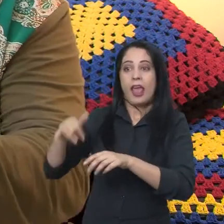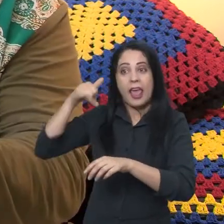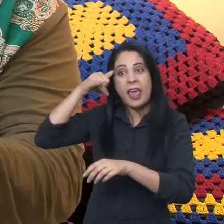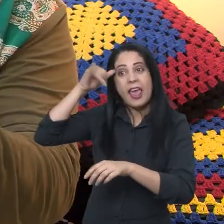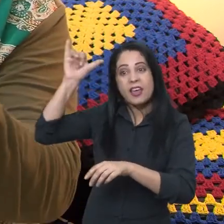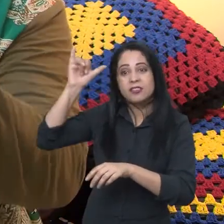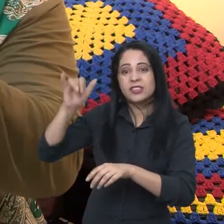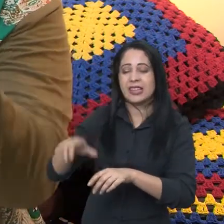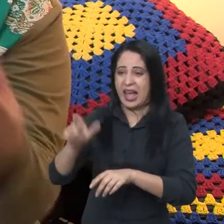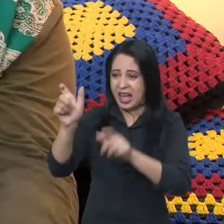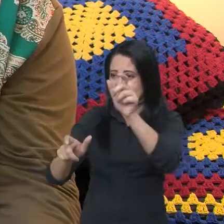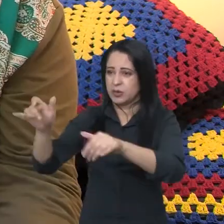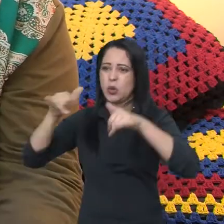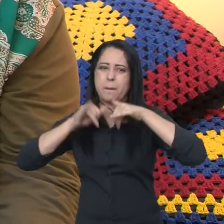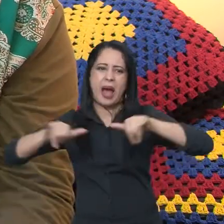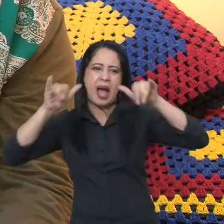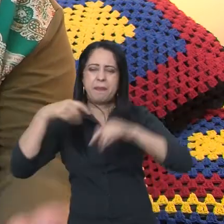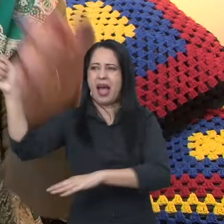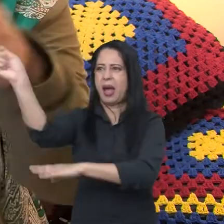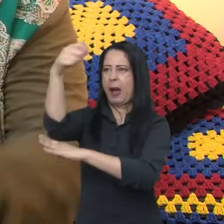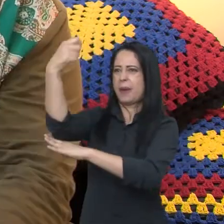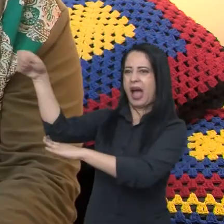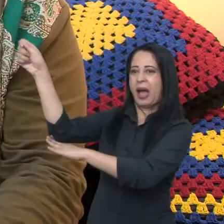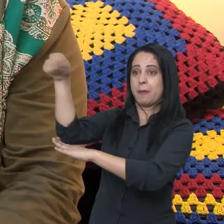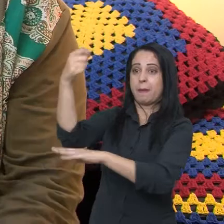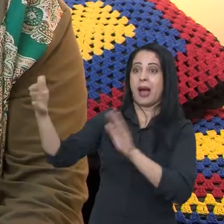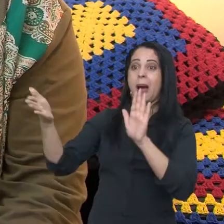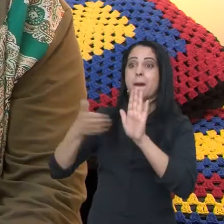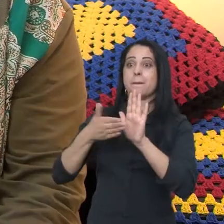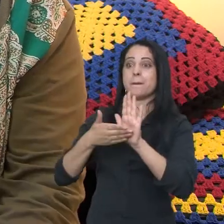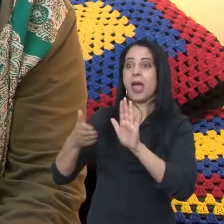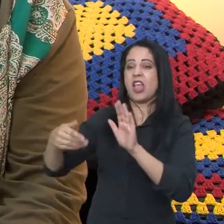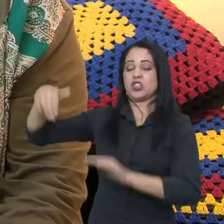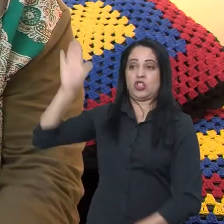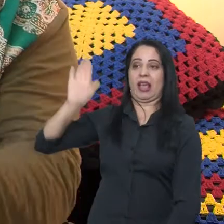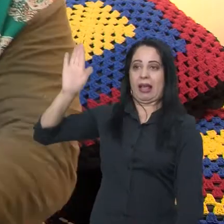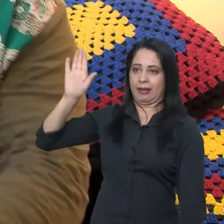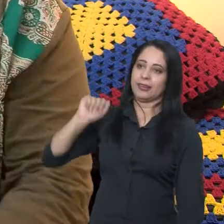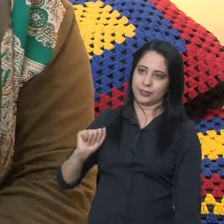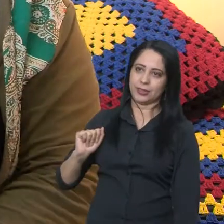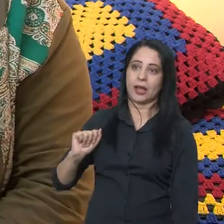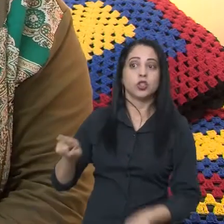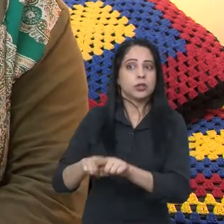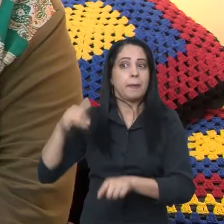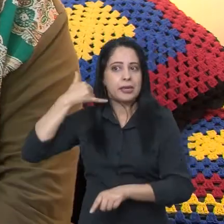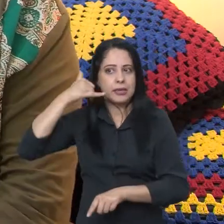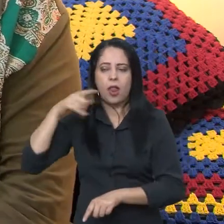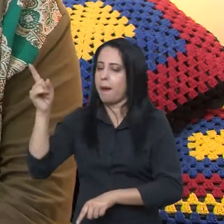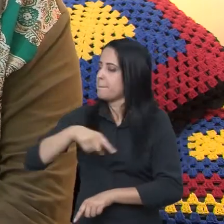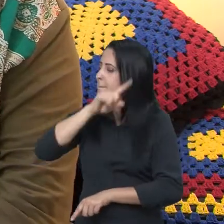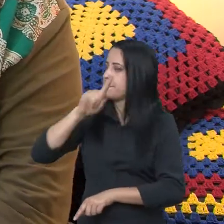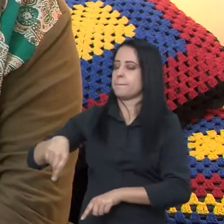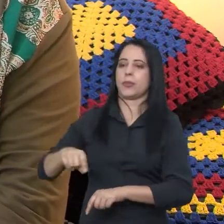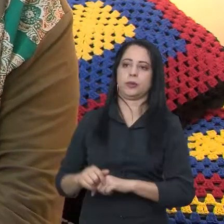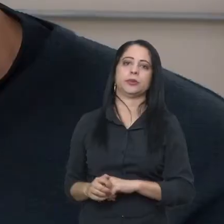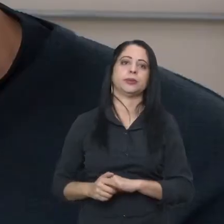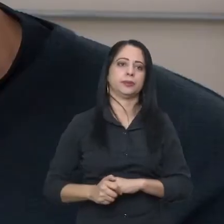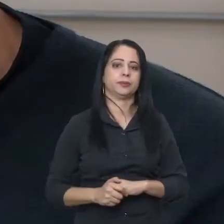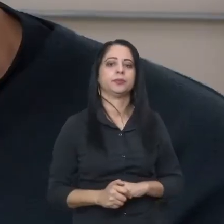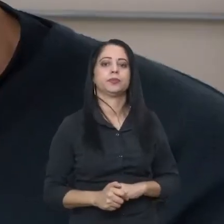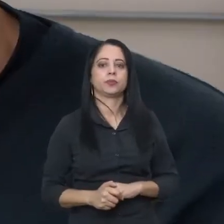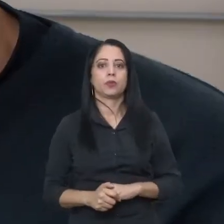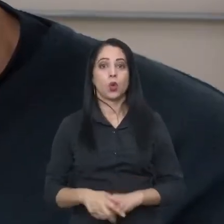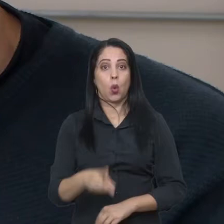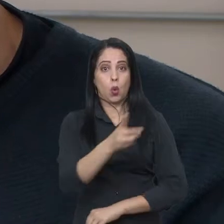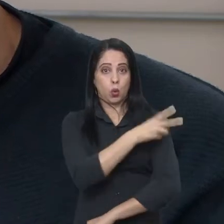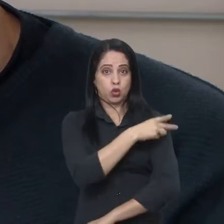manter, sem nenhuma propaganda eleitoral dentro da cabine de votação e nem o uso do celular. Então, essas são as funções. O